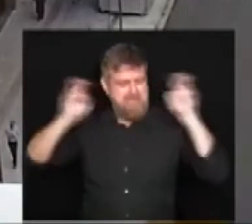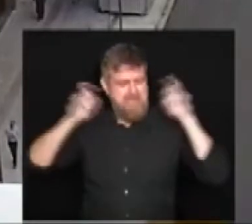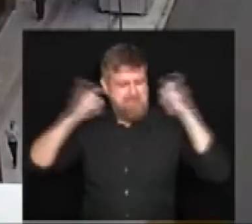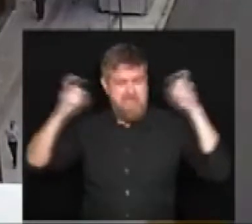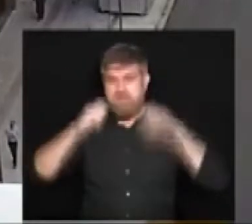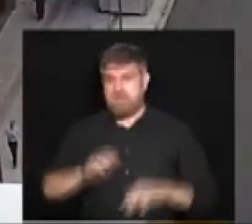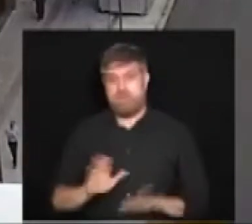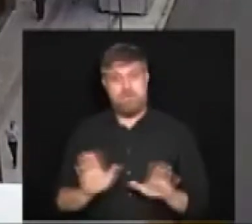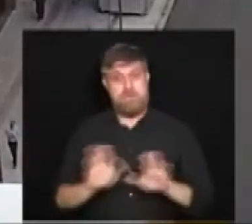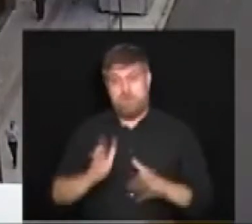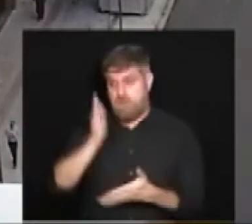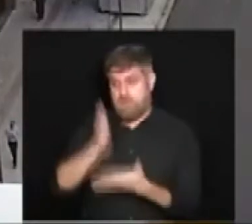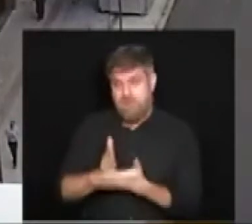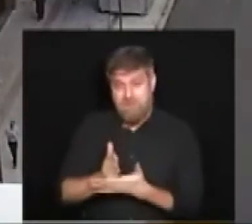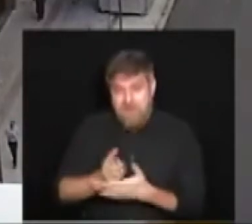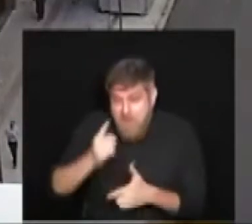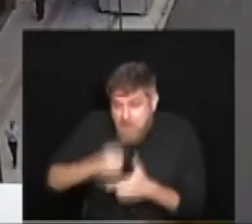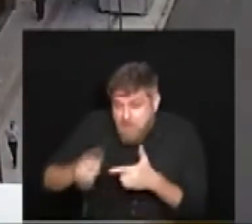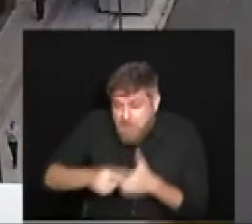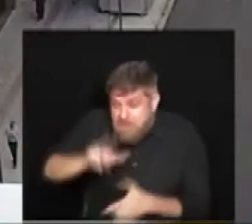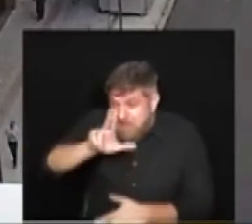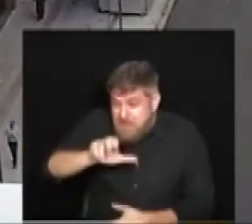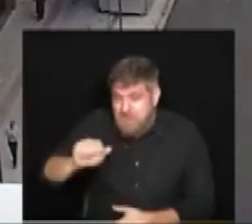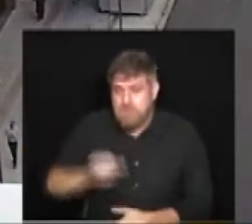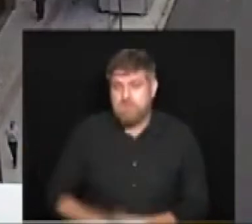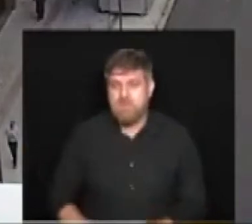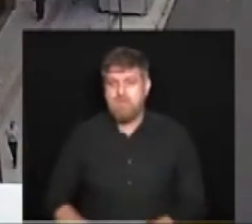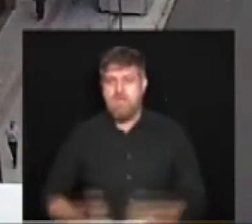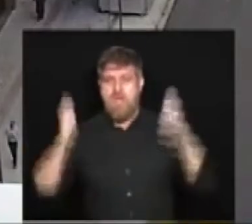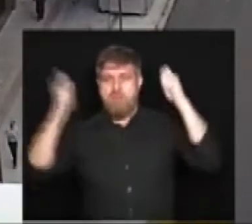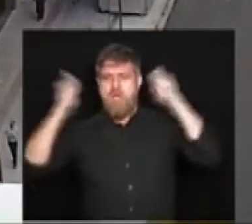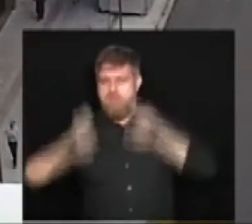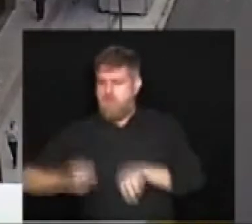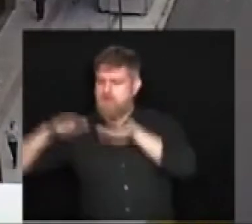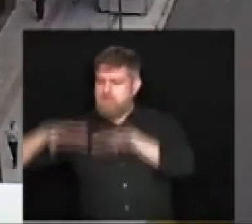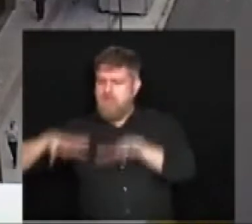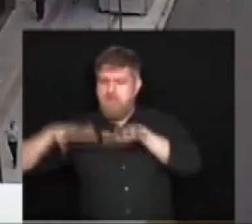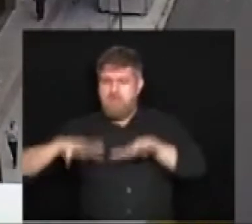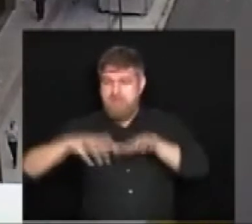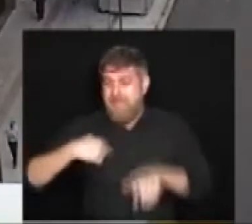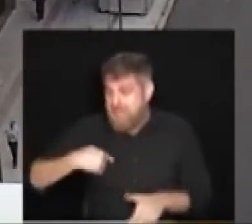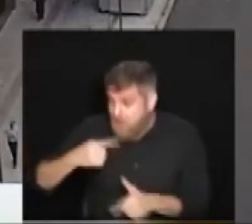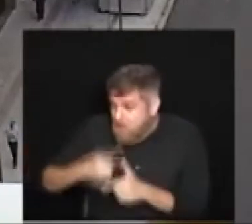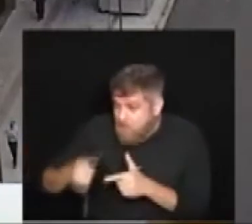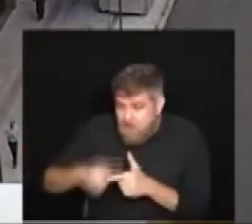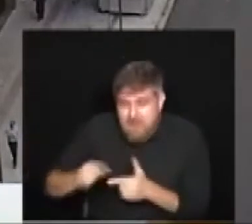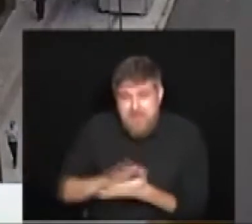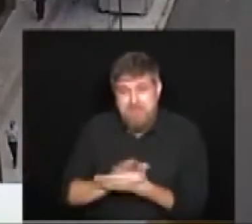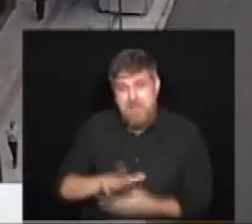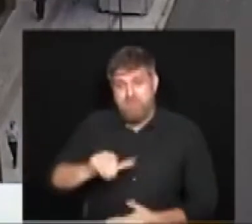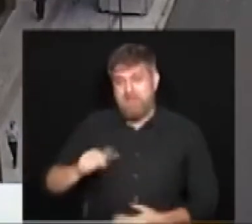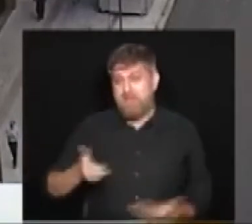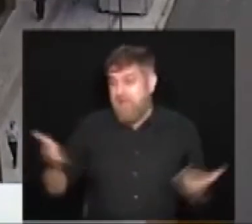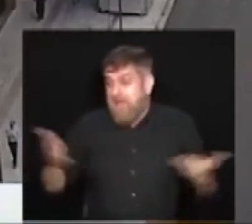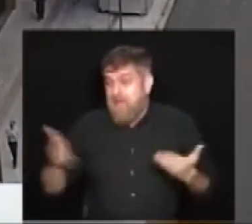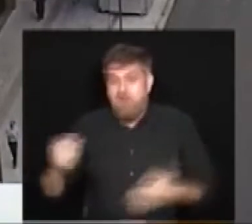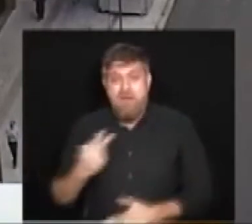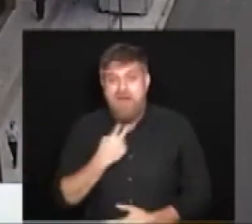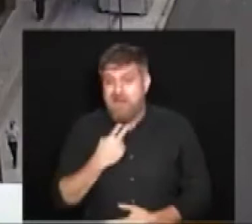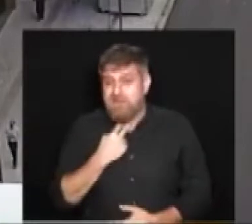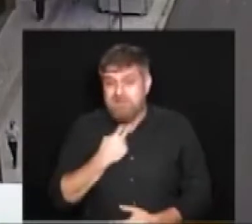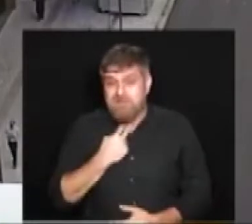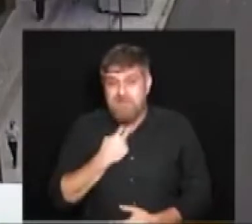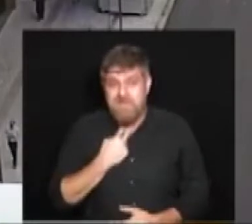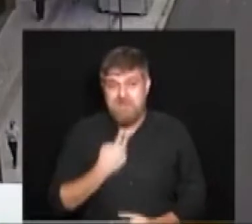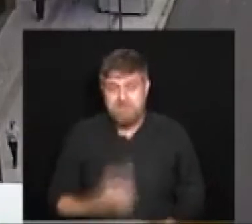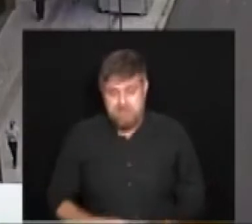gente? Nunca tive problema com manifestação, com liberdade das pessoas, mas nesse momento é uma afronta a quem está fazendo as